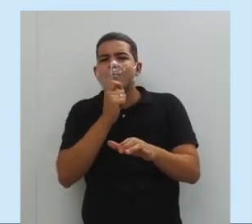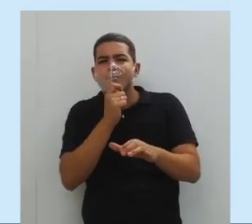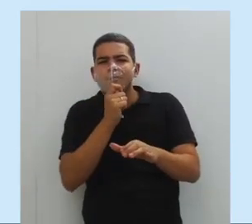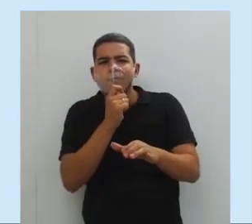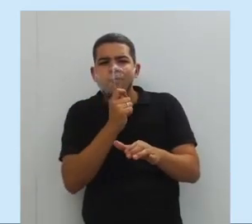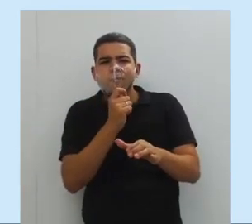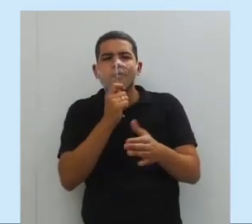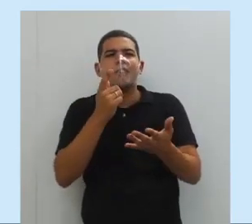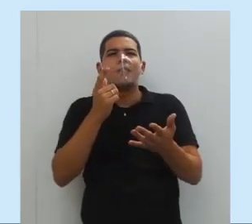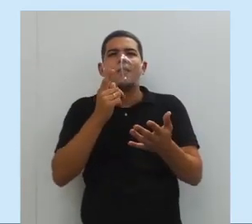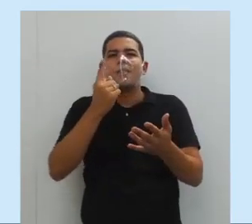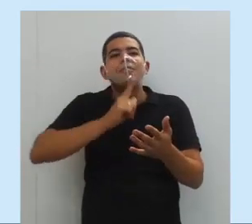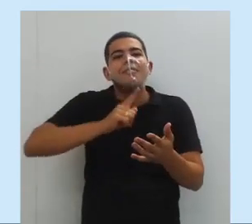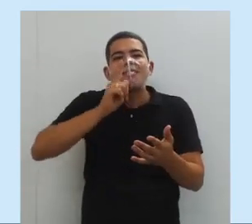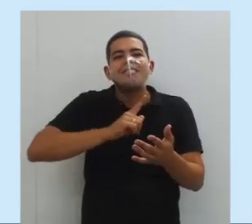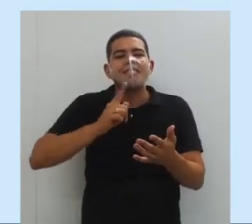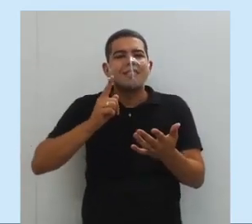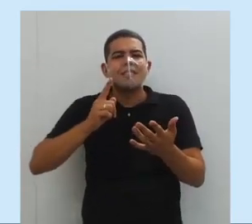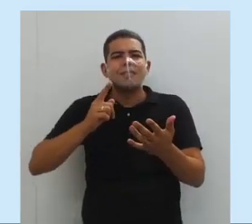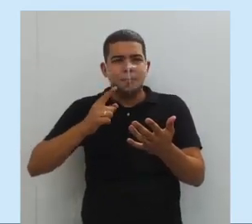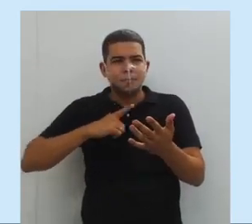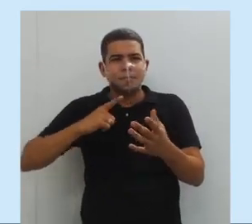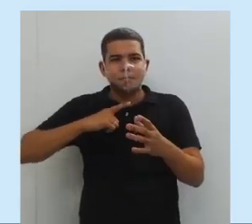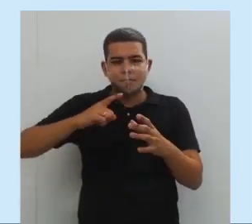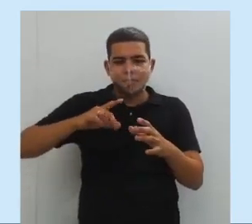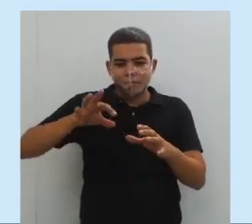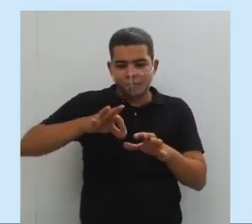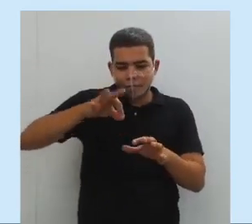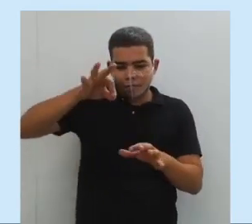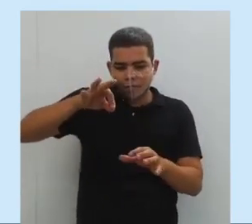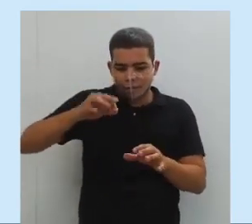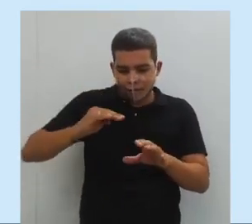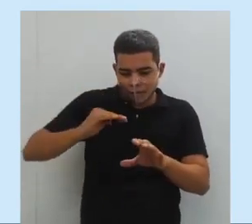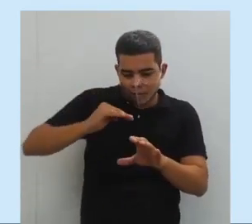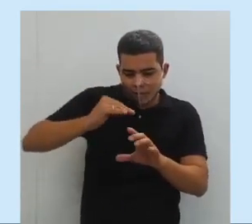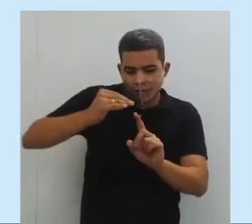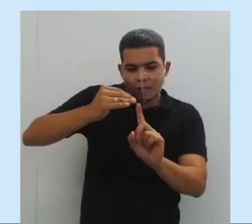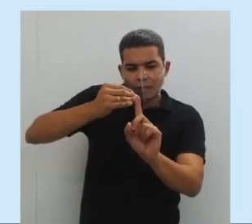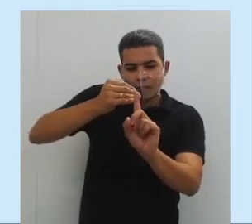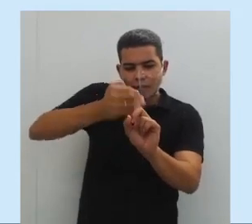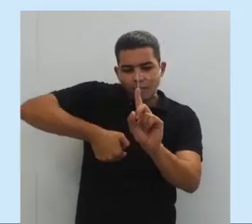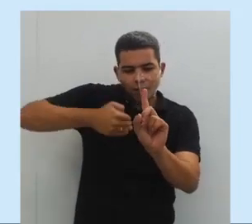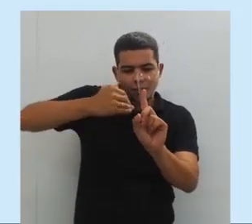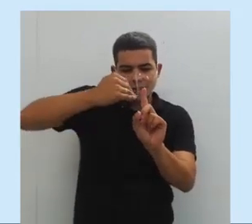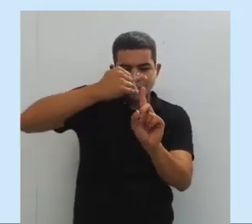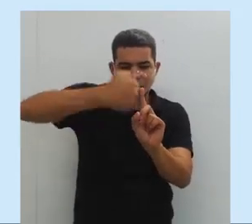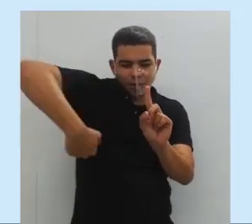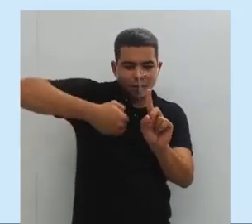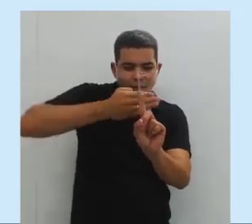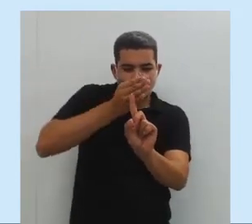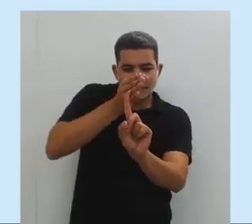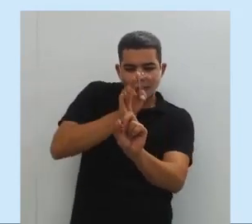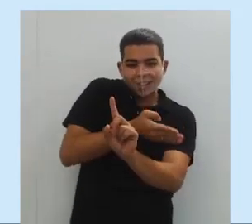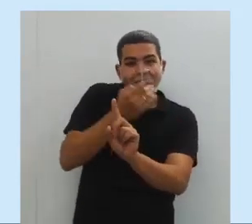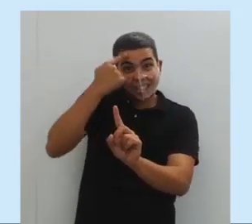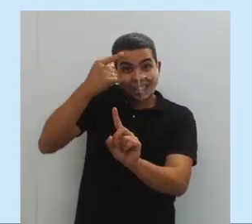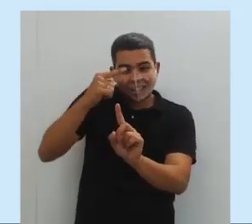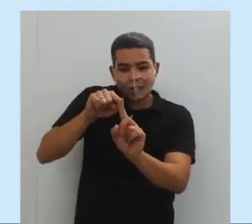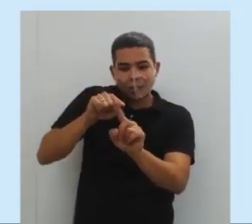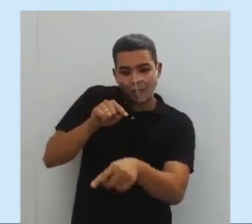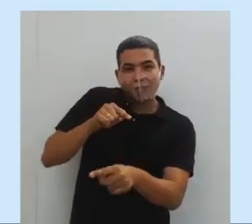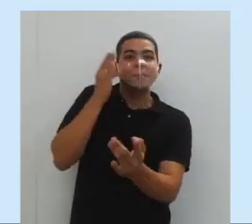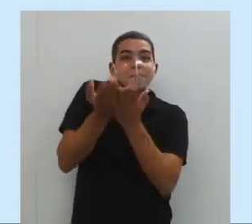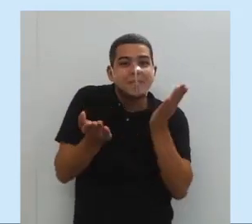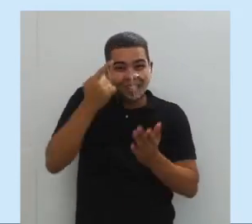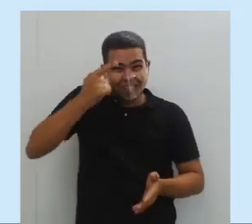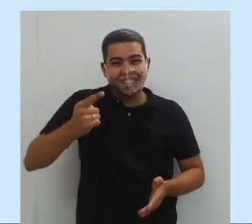de picolé que seja, e sair justamente tirando o cuscuz para não deixar derrubar. Enfim, várias